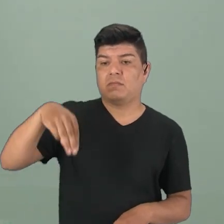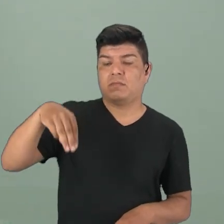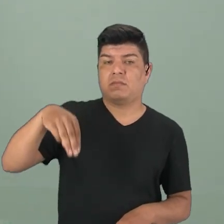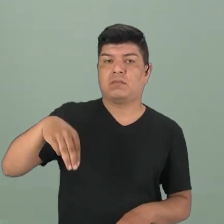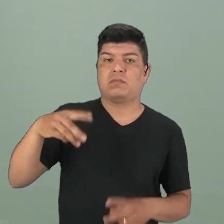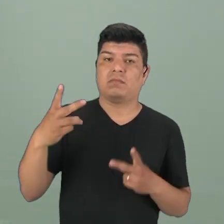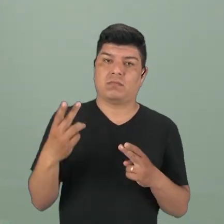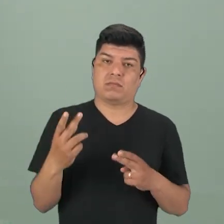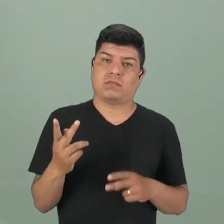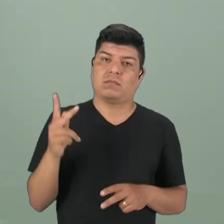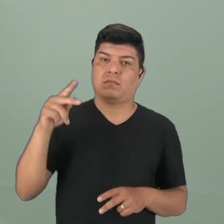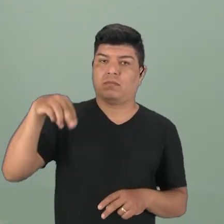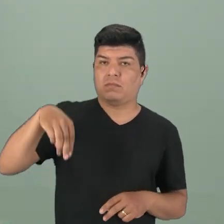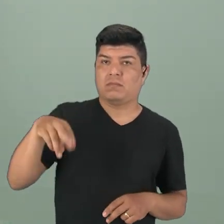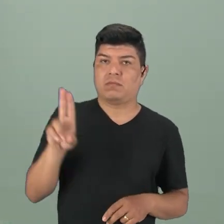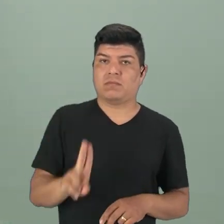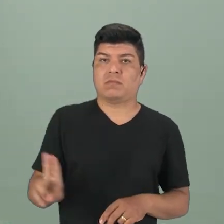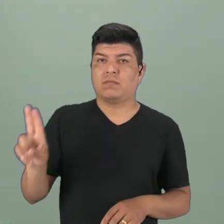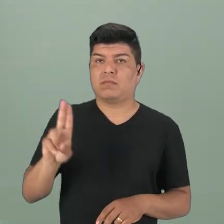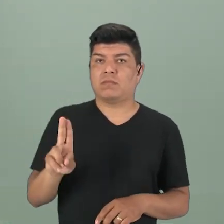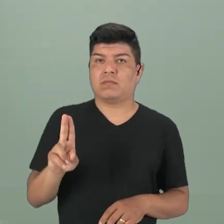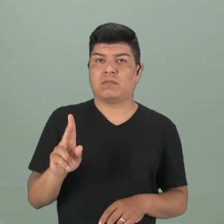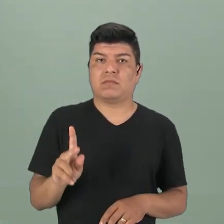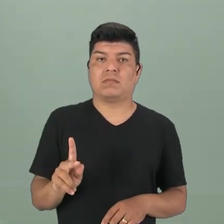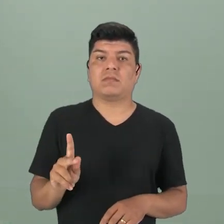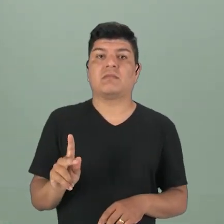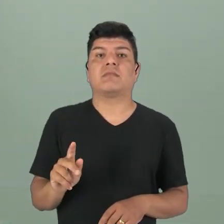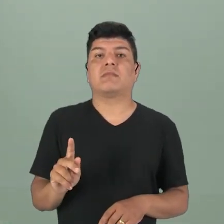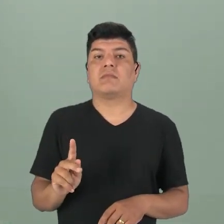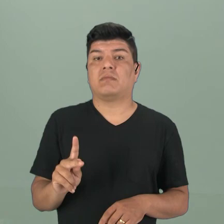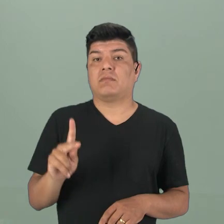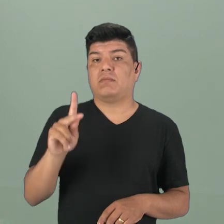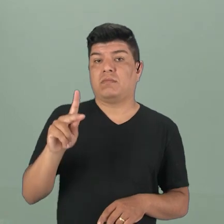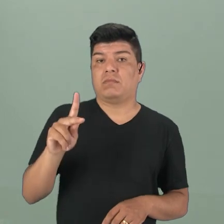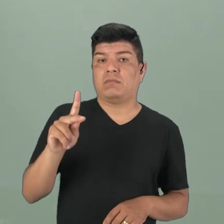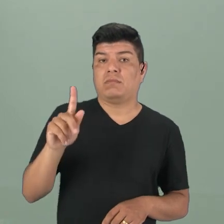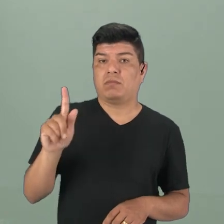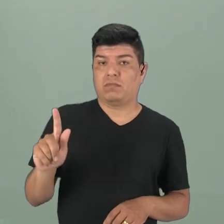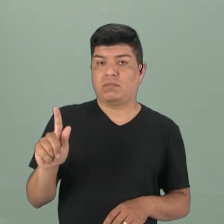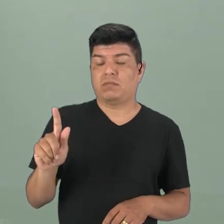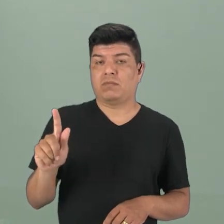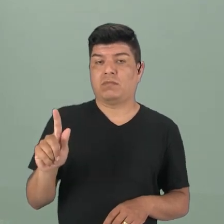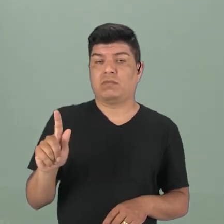já é quilômetro que eu uso. Quilo quer dizer 1000. Por isso que está falando